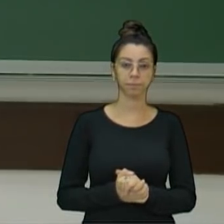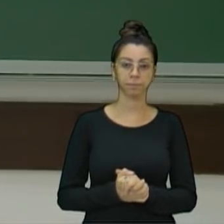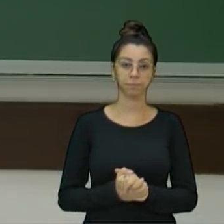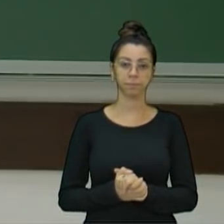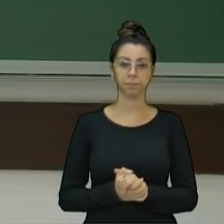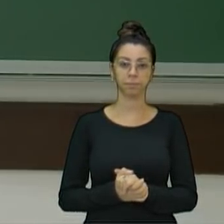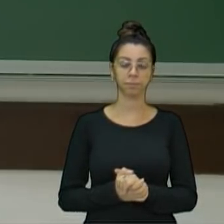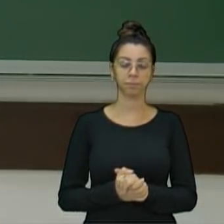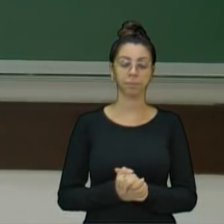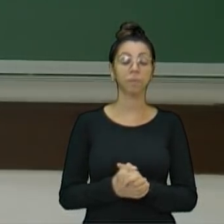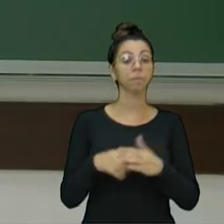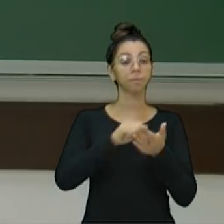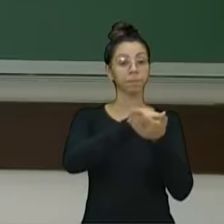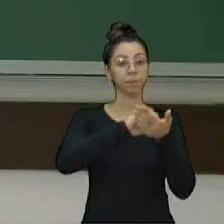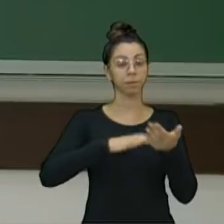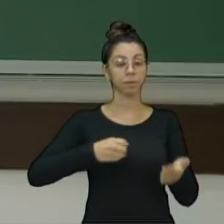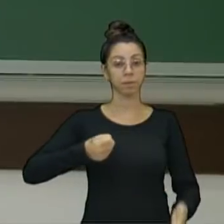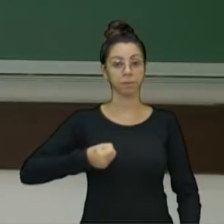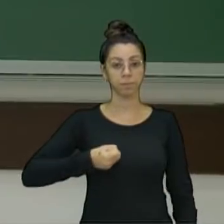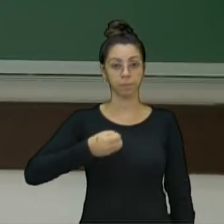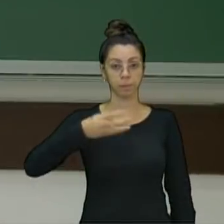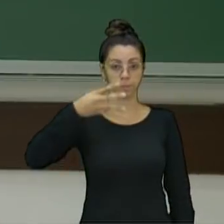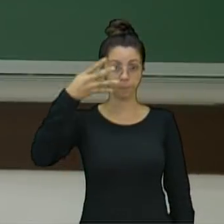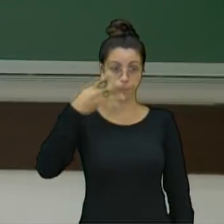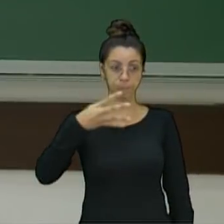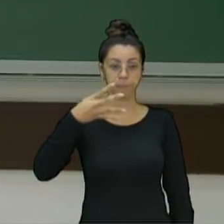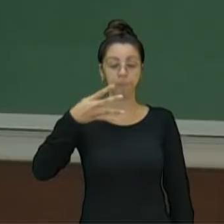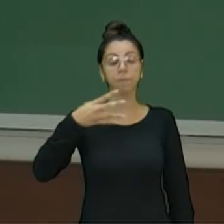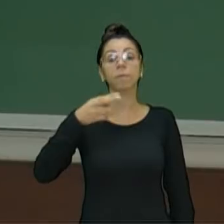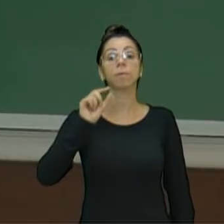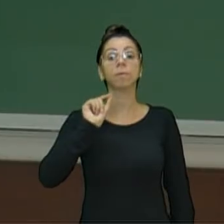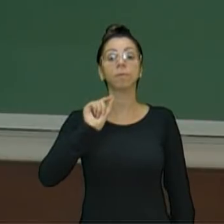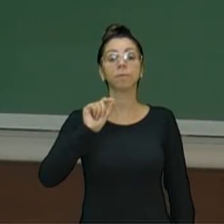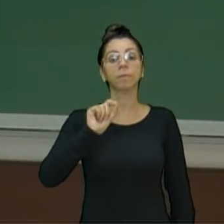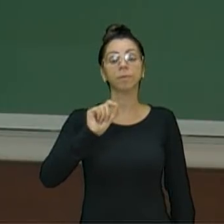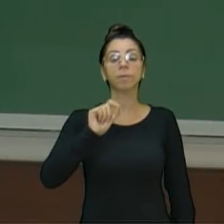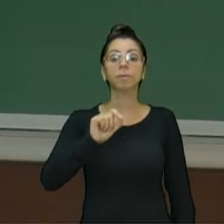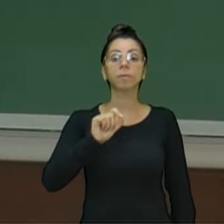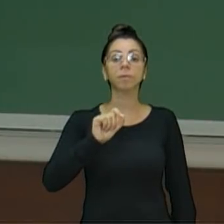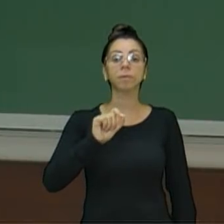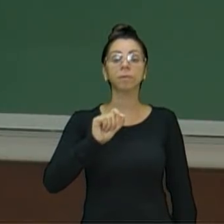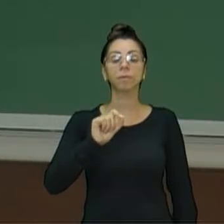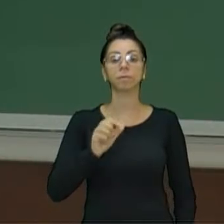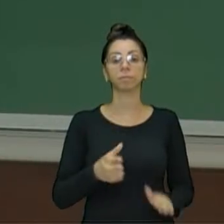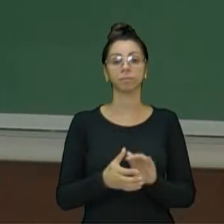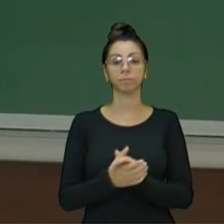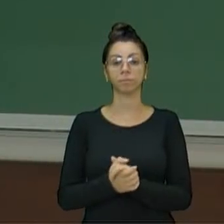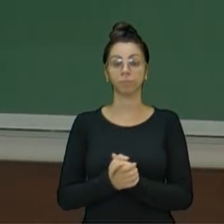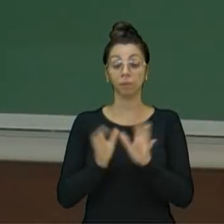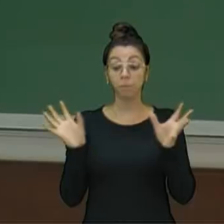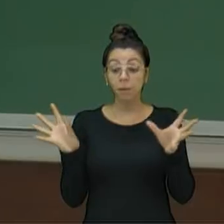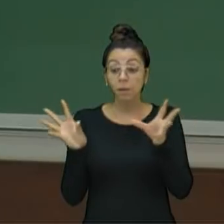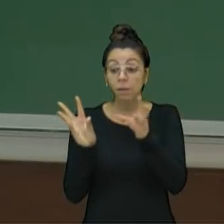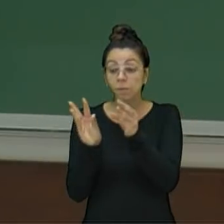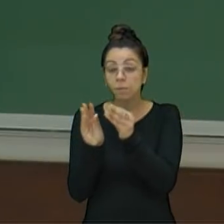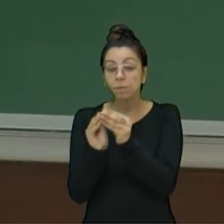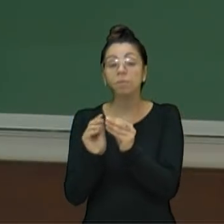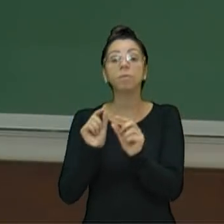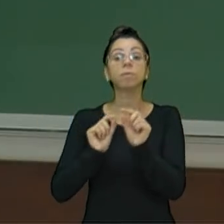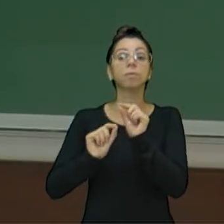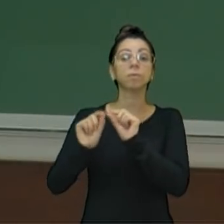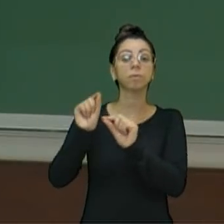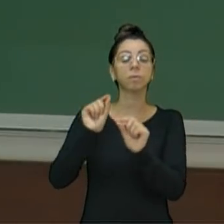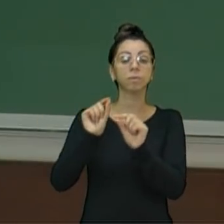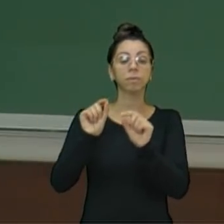Nesse exercício número 4, vocês vão marcar, falando agora sobre linking word e sobre resumo, vocês vão dizer para mim